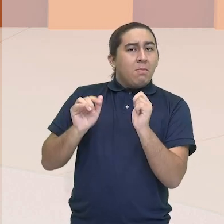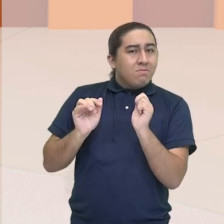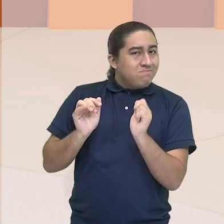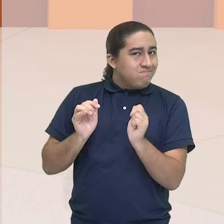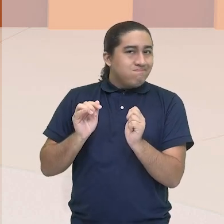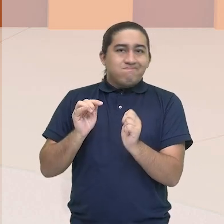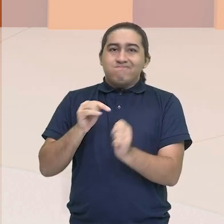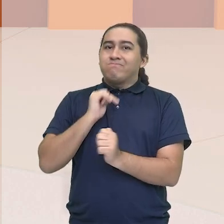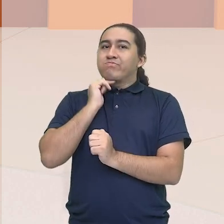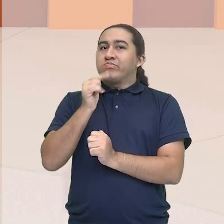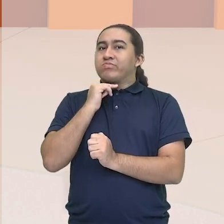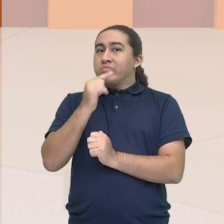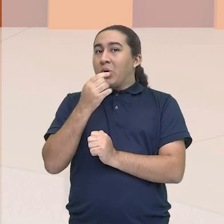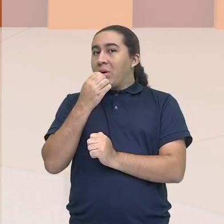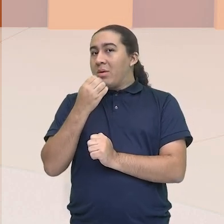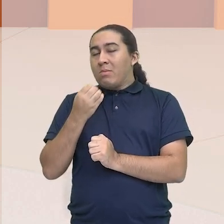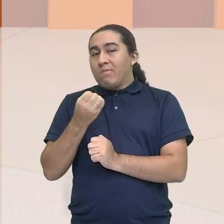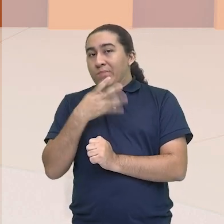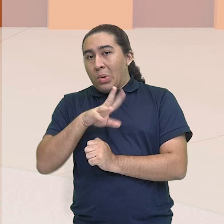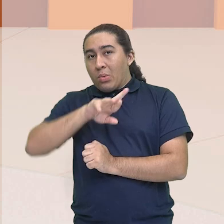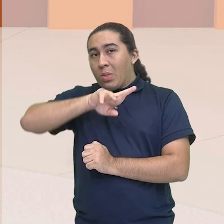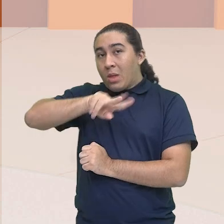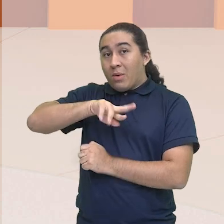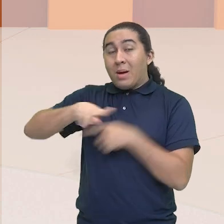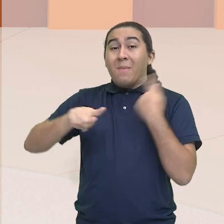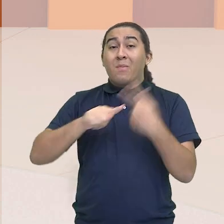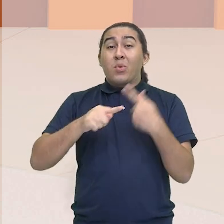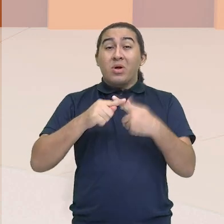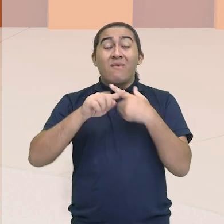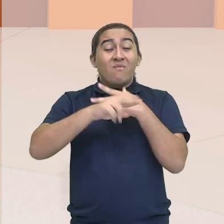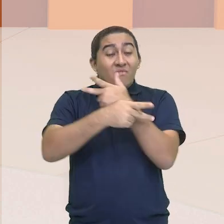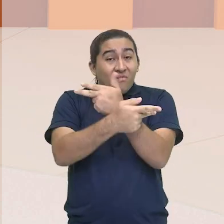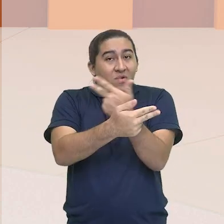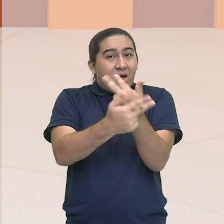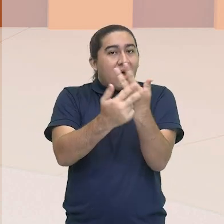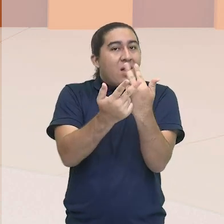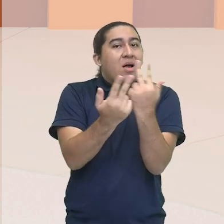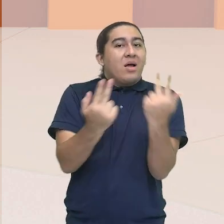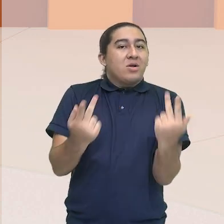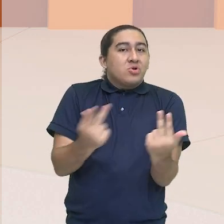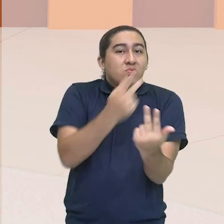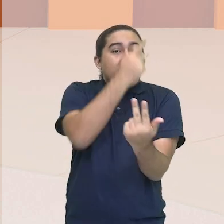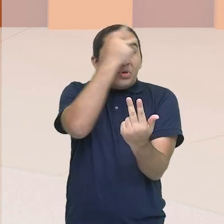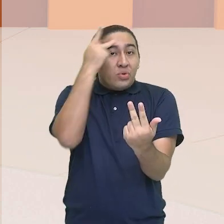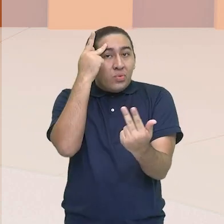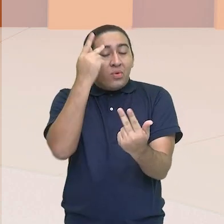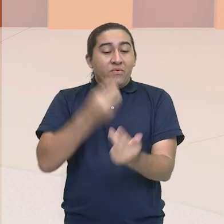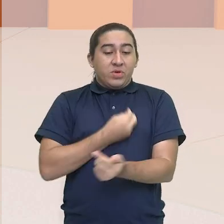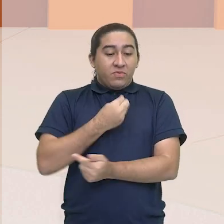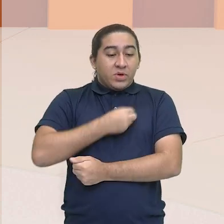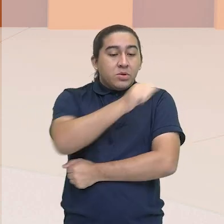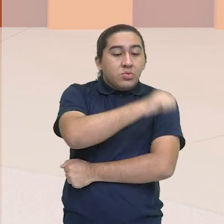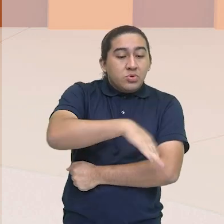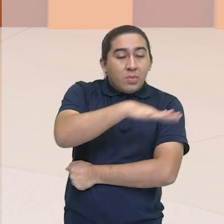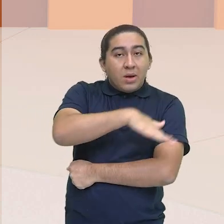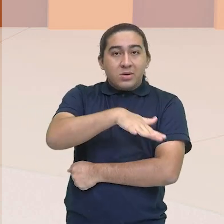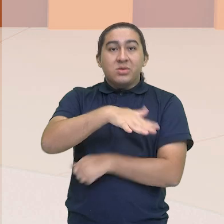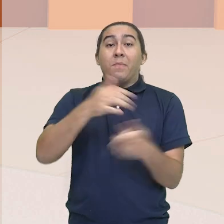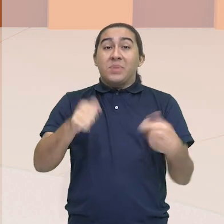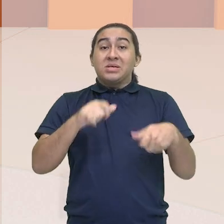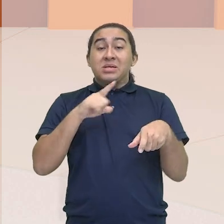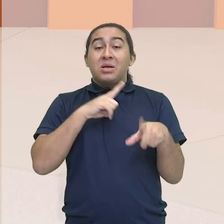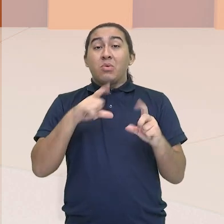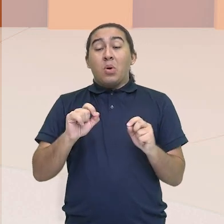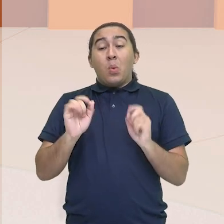de situação, porque são milhões de pessoas envolvidas. Então aquele governante precisa ter uma relação, mesmo